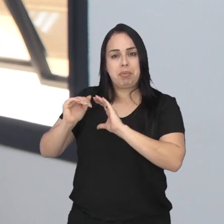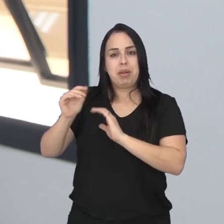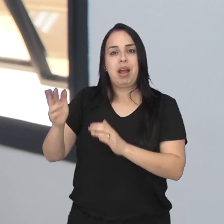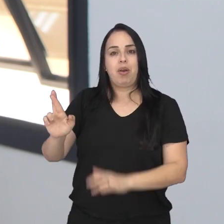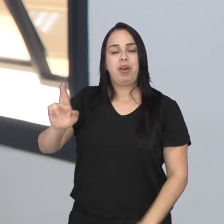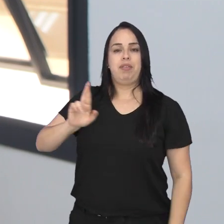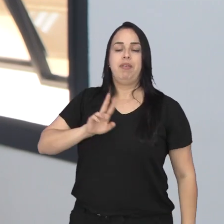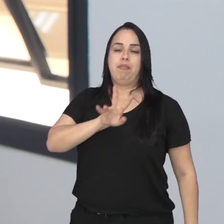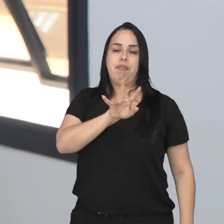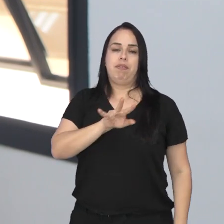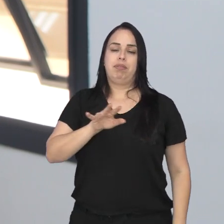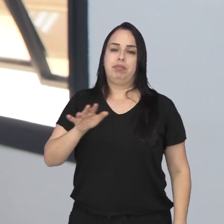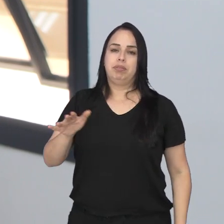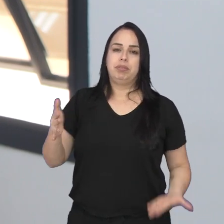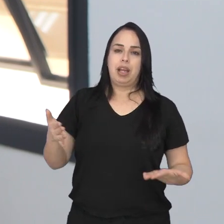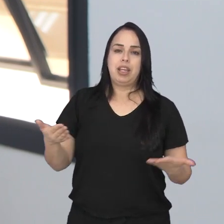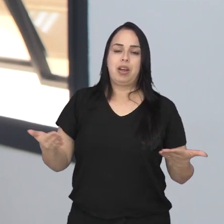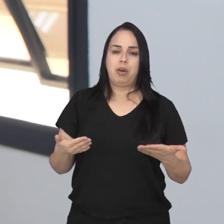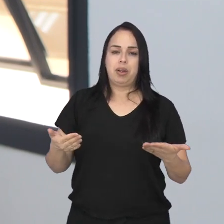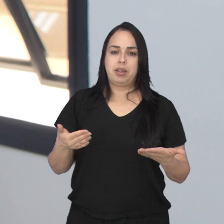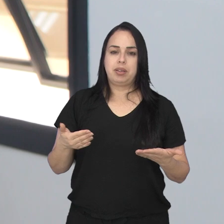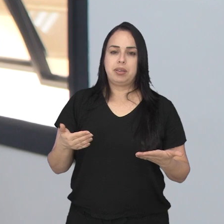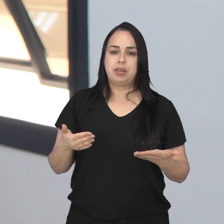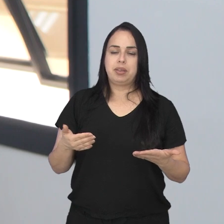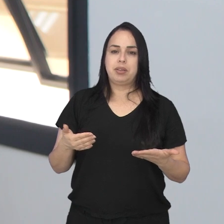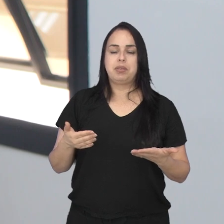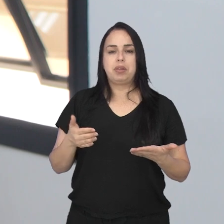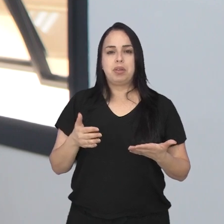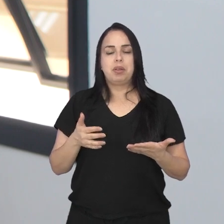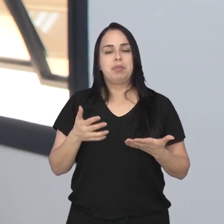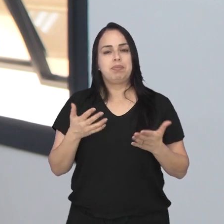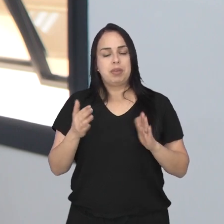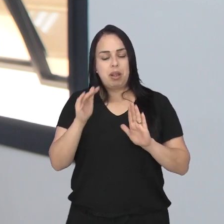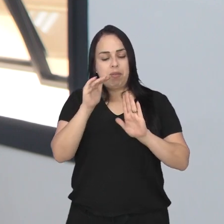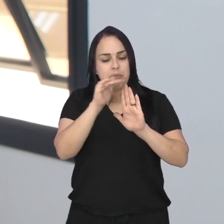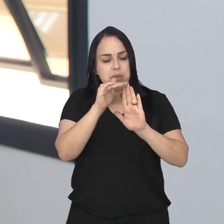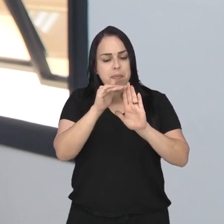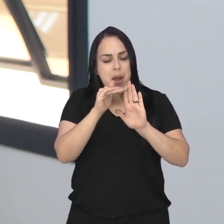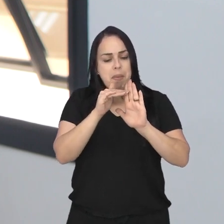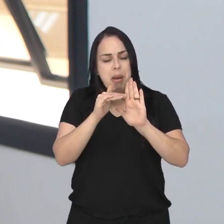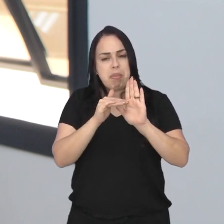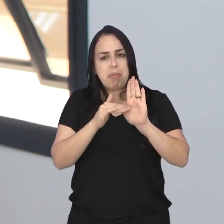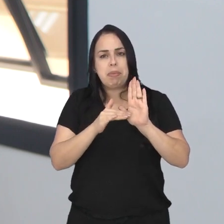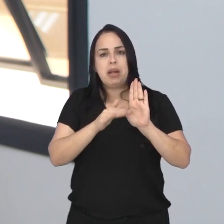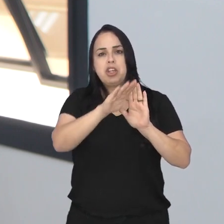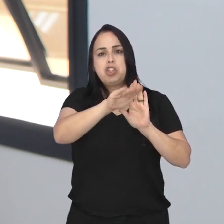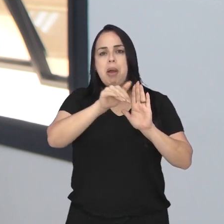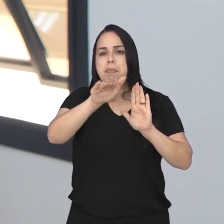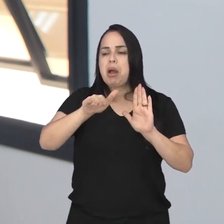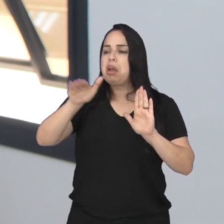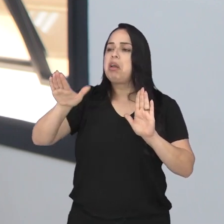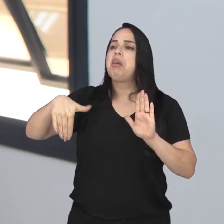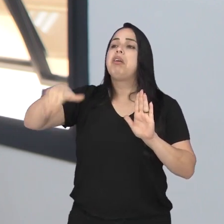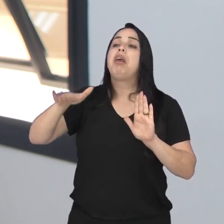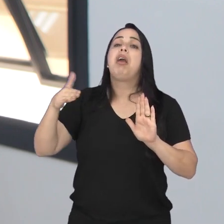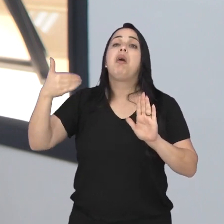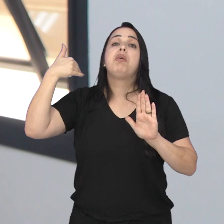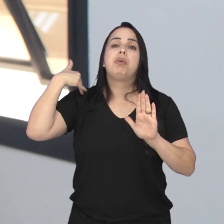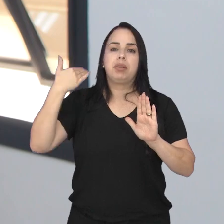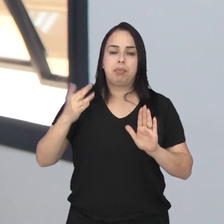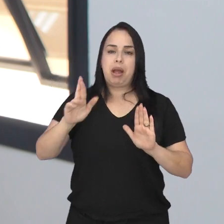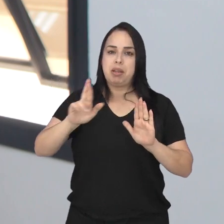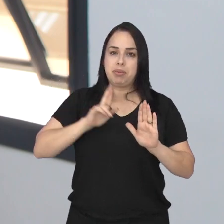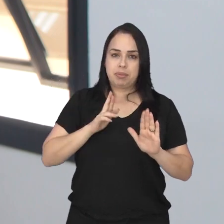caminhamos lá Recebemos a resposta agora nós vamos particularizar tópico por tópico para a gente chamar os